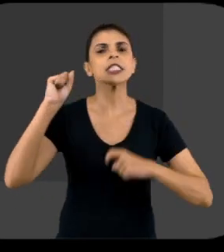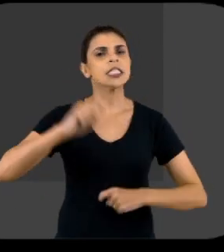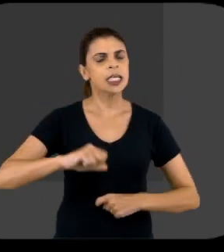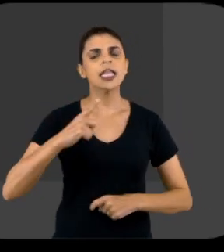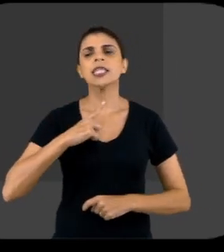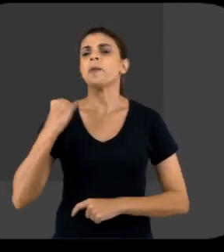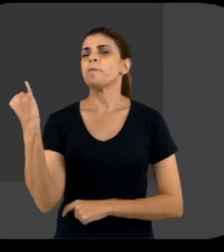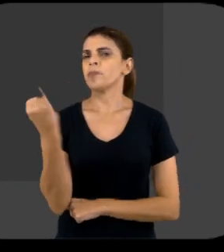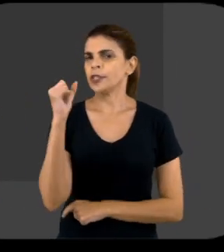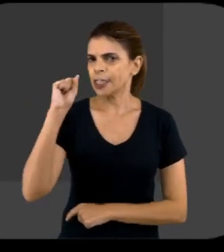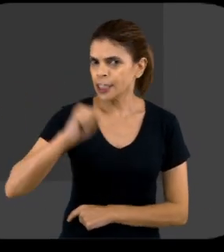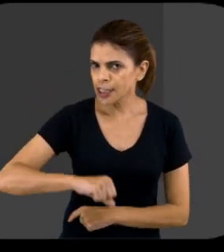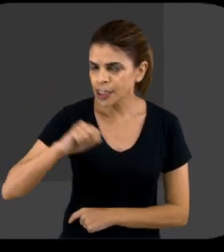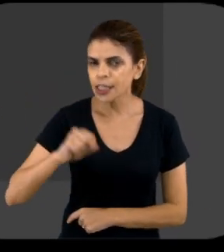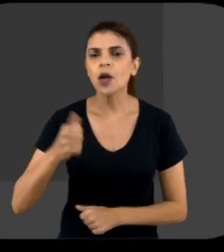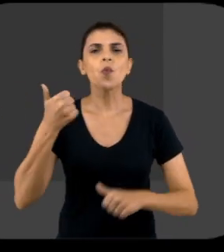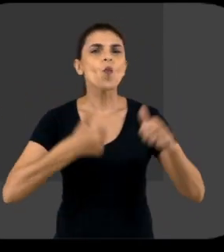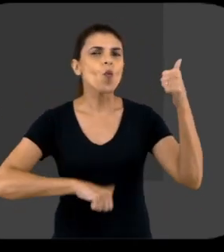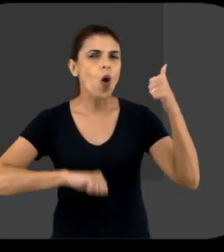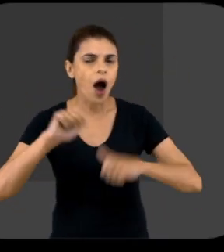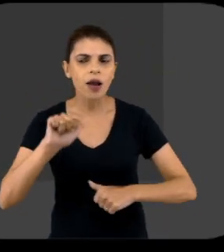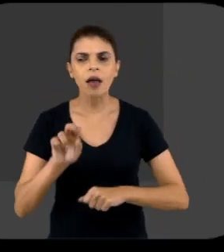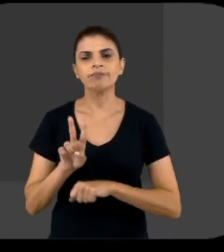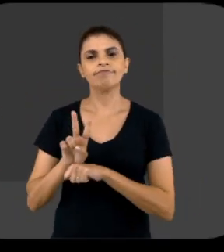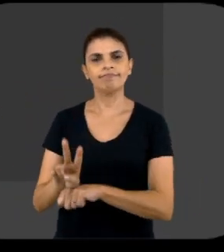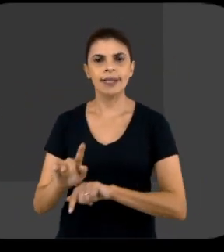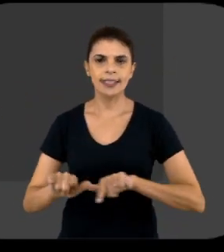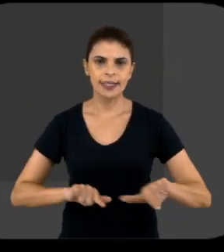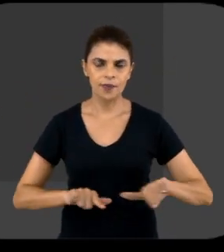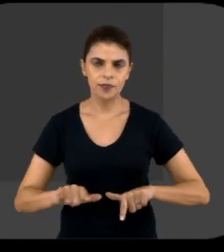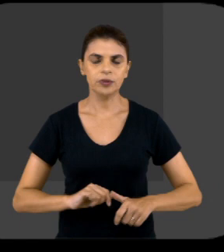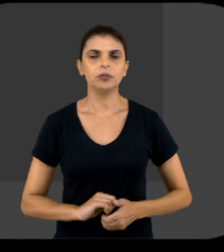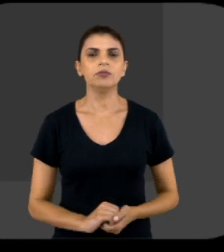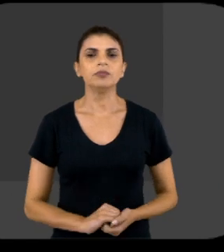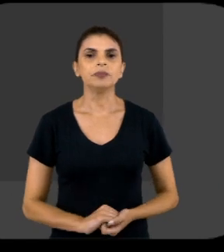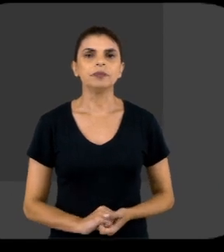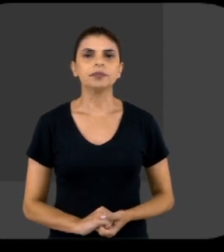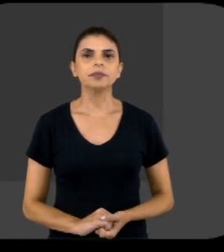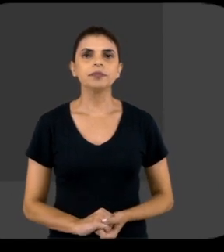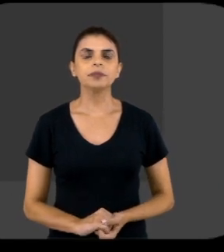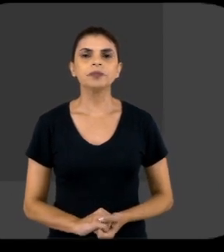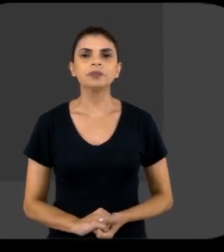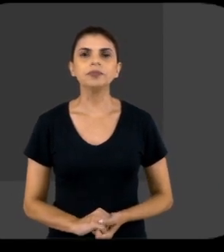importa, se preocupa com qualidade na prestação do seu serviço.